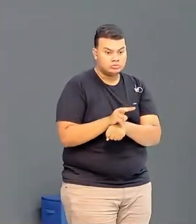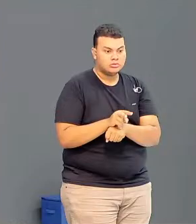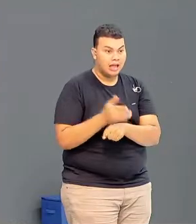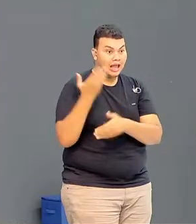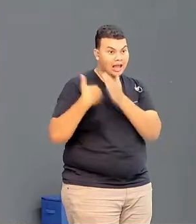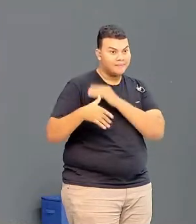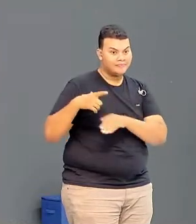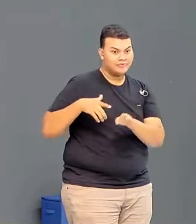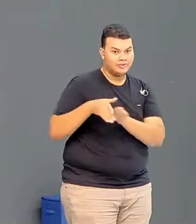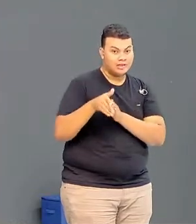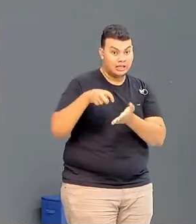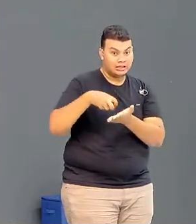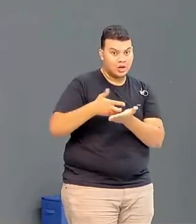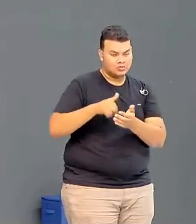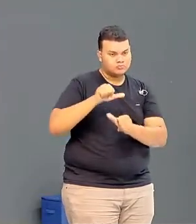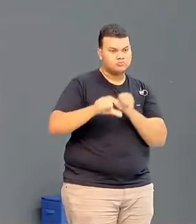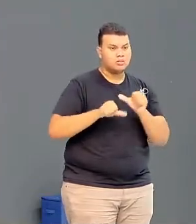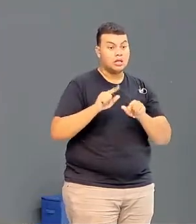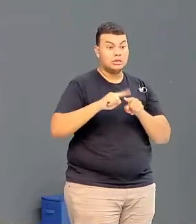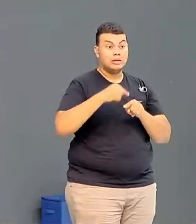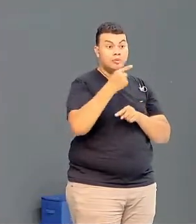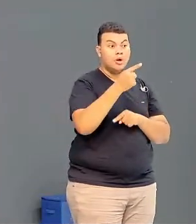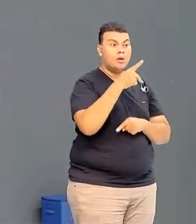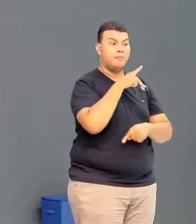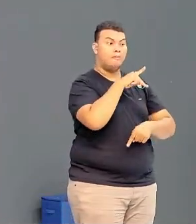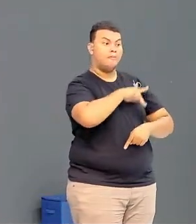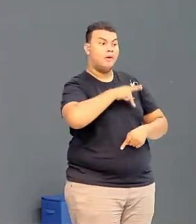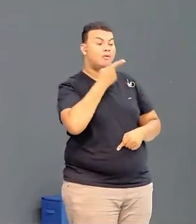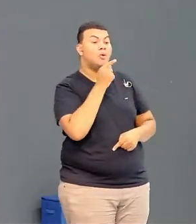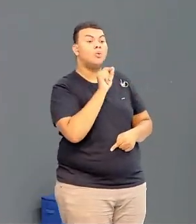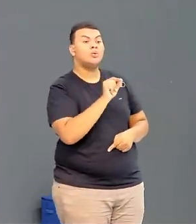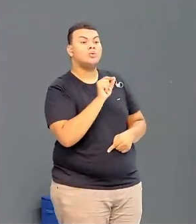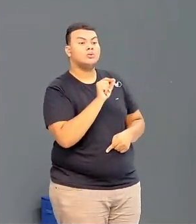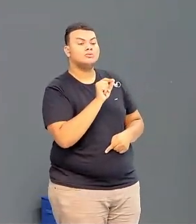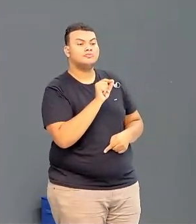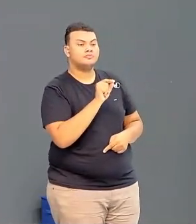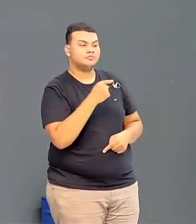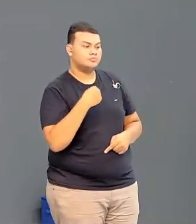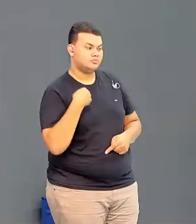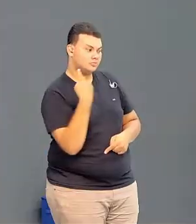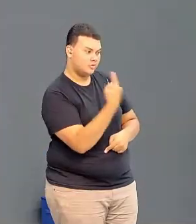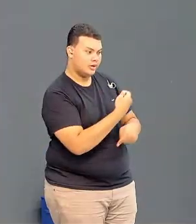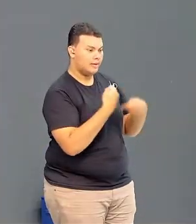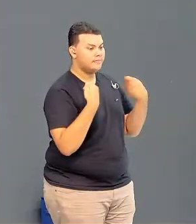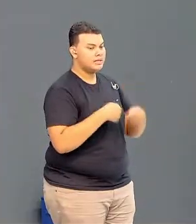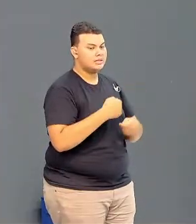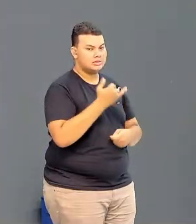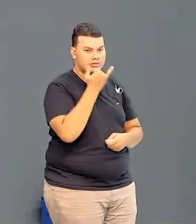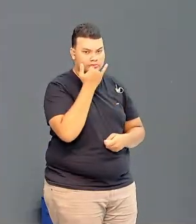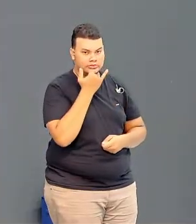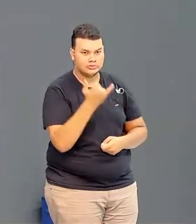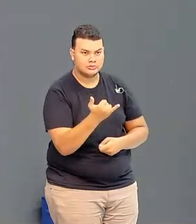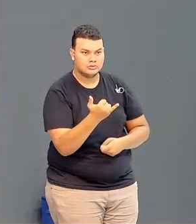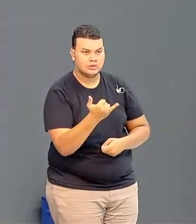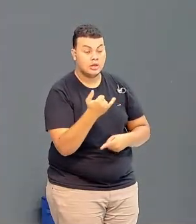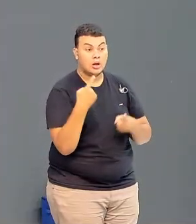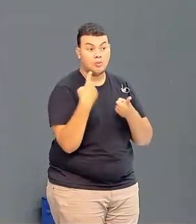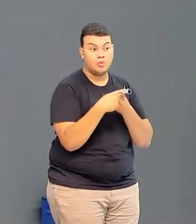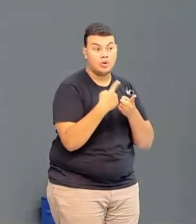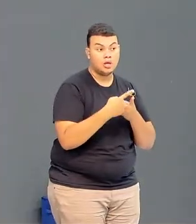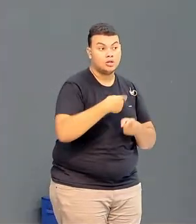propósito dele, né? Aí depois Paulo diz o quê? Porque a gente precisa perdoar, porque